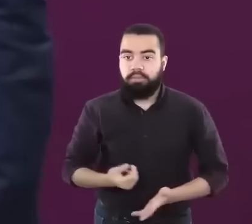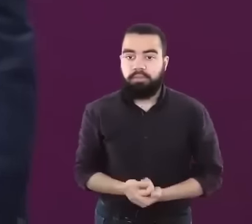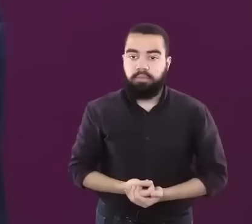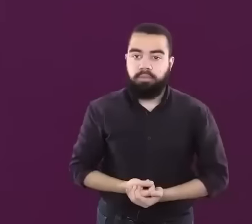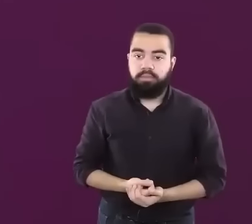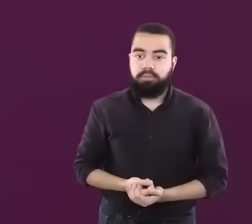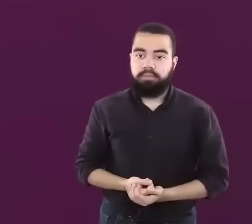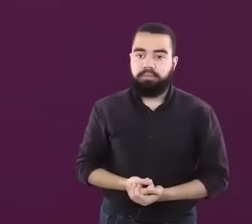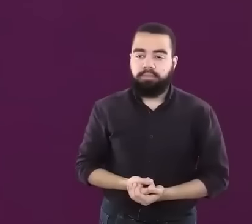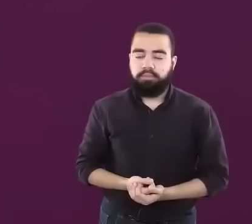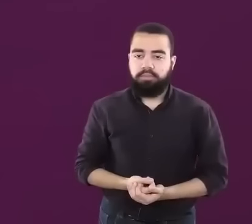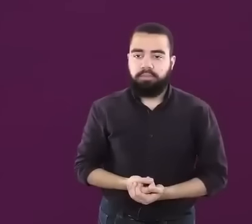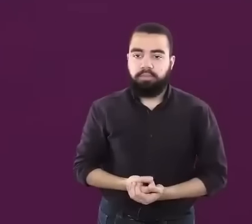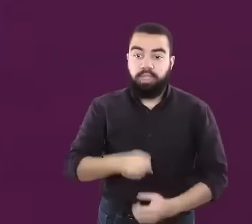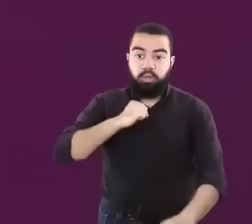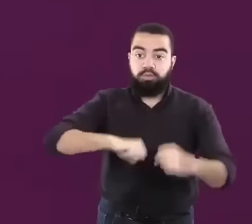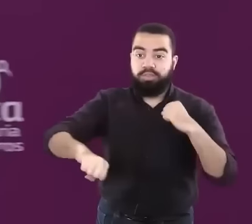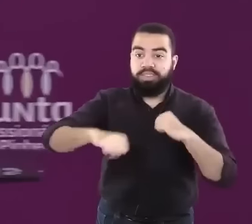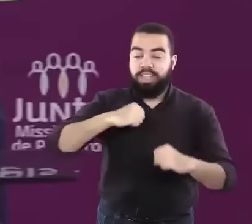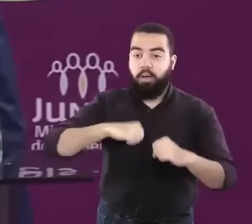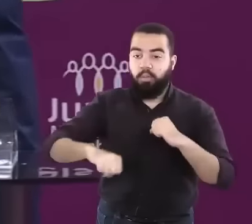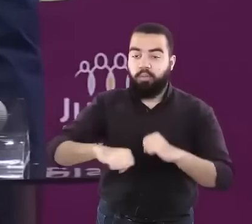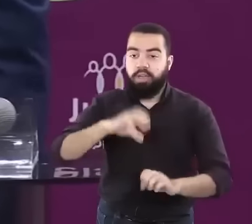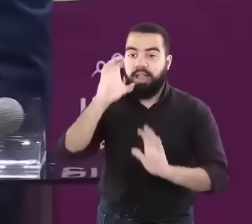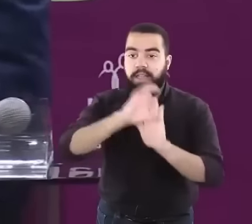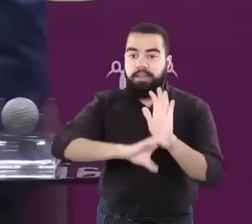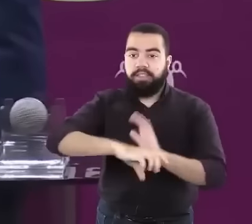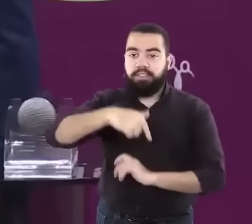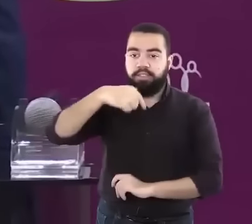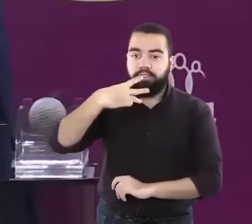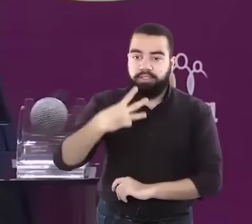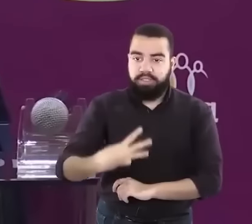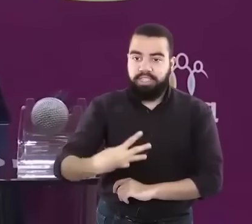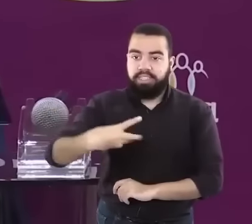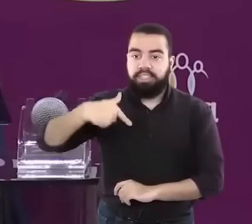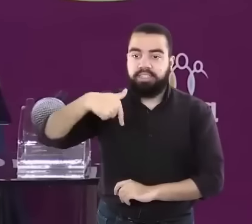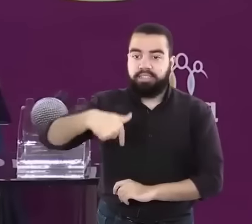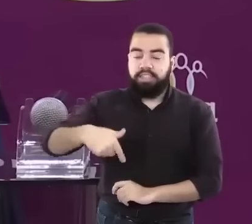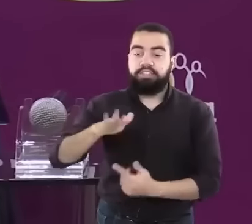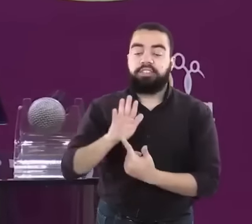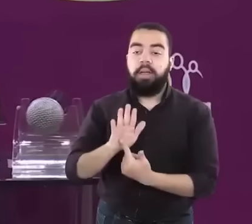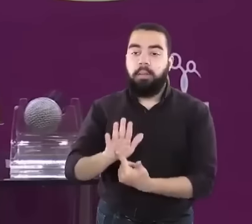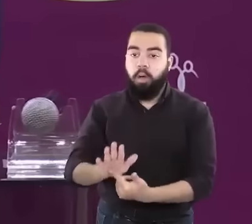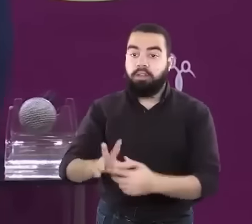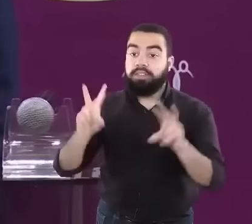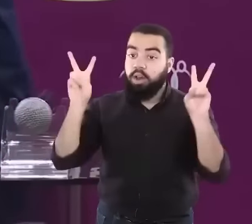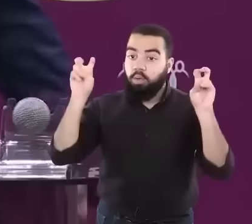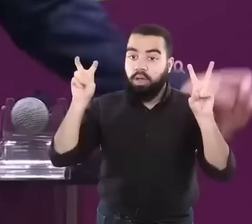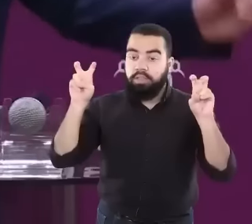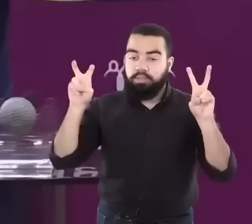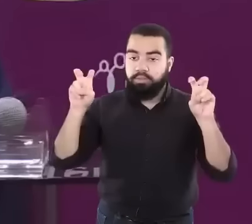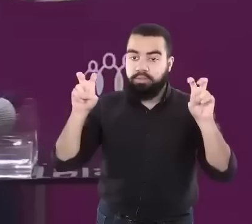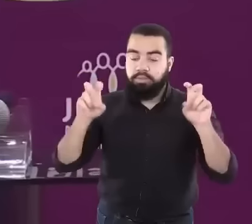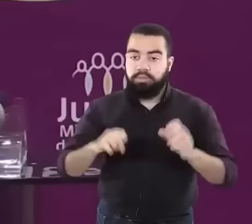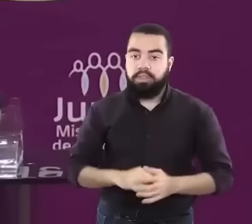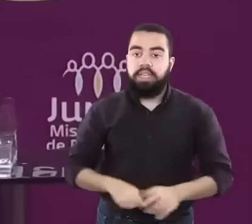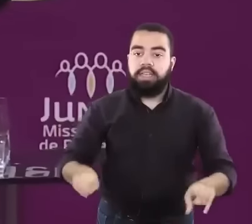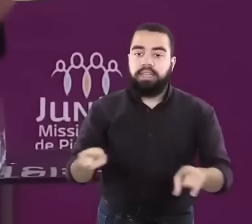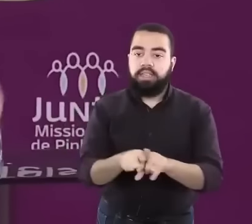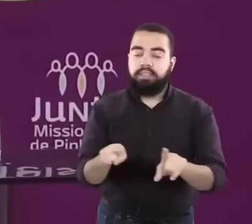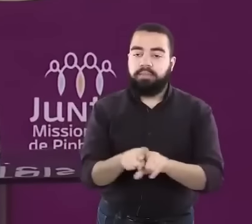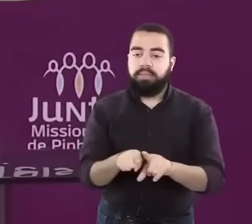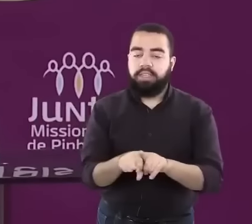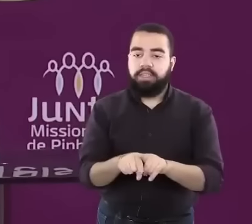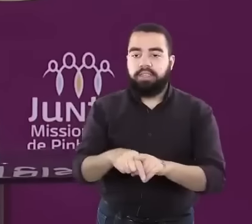coisa Salmo 37 vai nos trazer a baila esse assunto e trazer uma palavra de conforto para mim